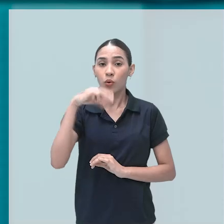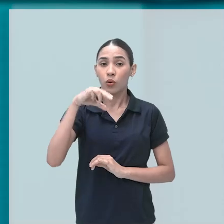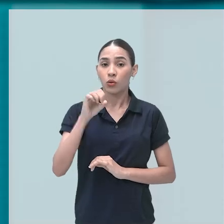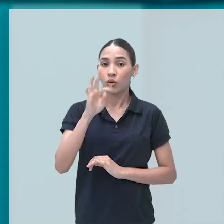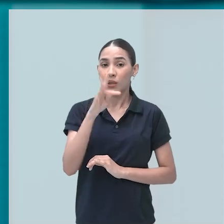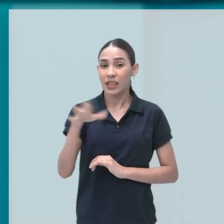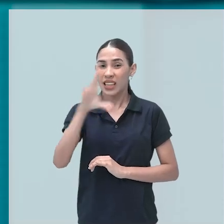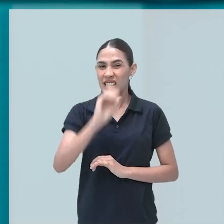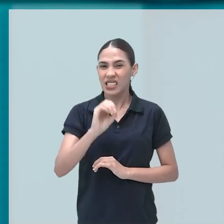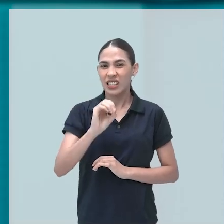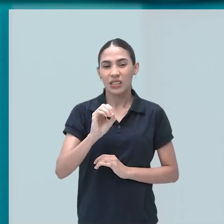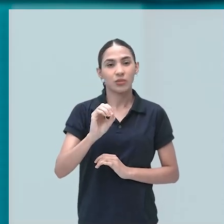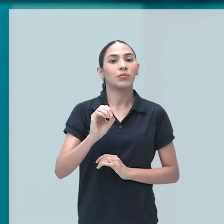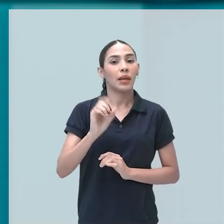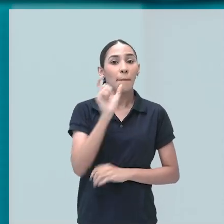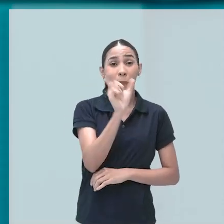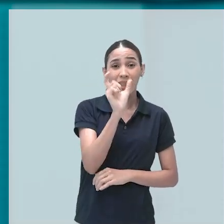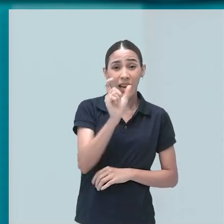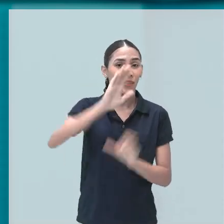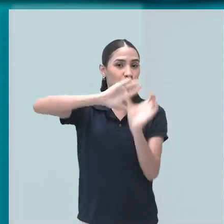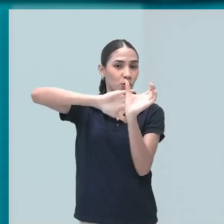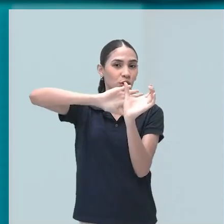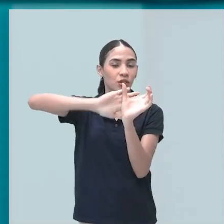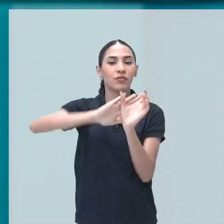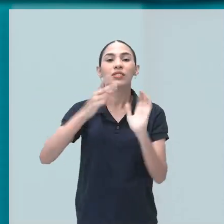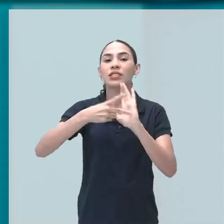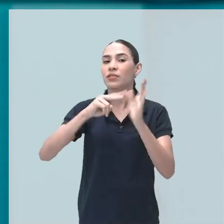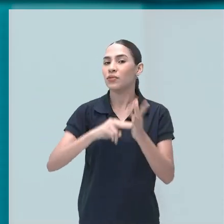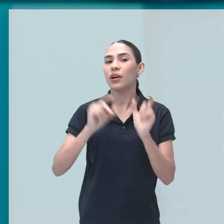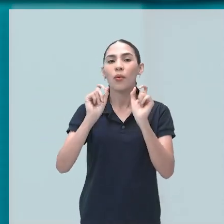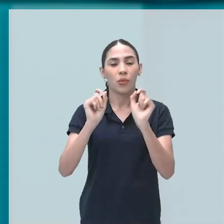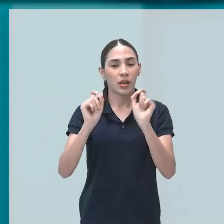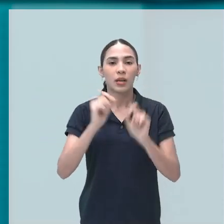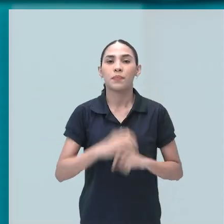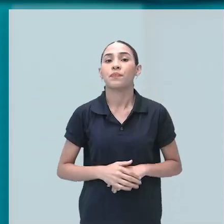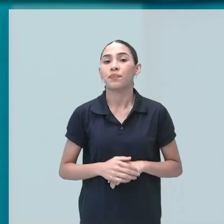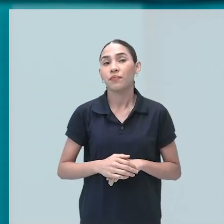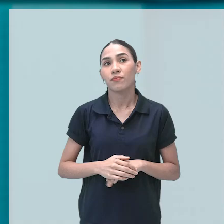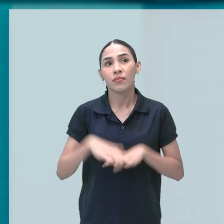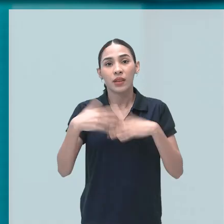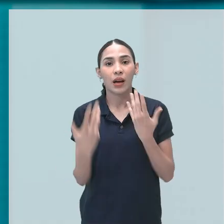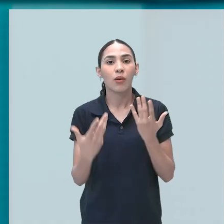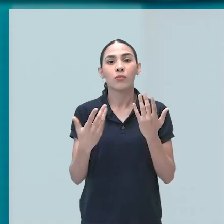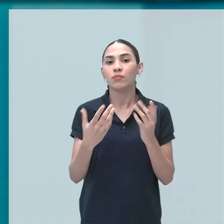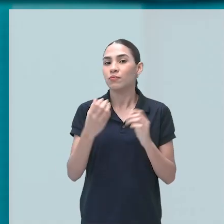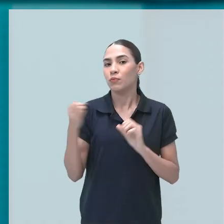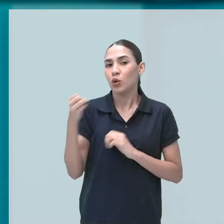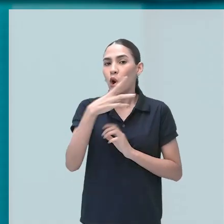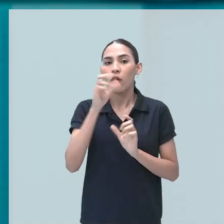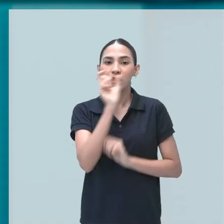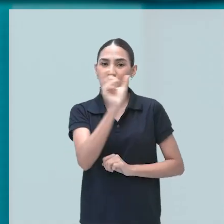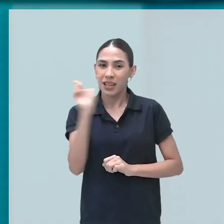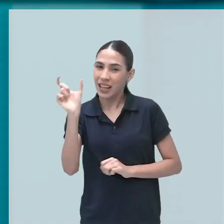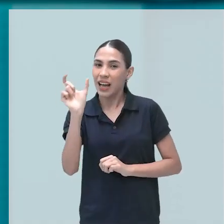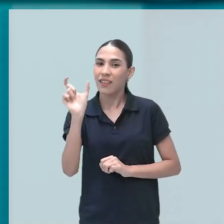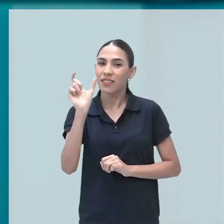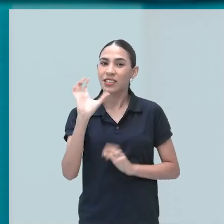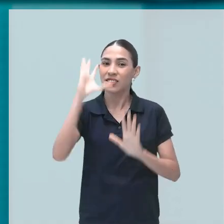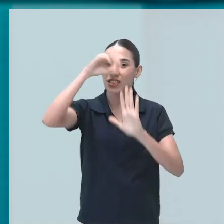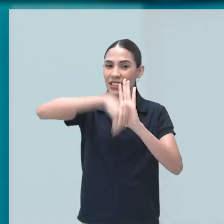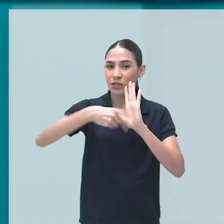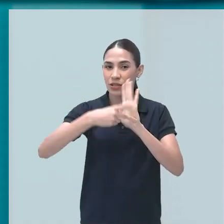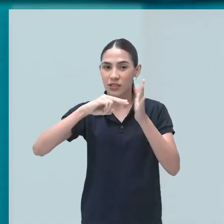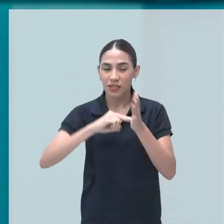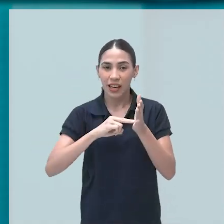referimos a sentidos conotativos, o que queremos dizer é justamente são sentidos novos, inovadores, que são atribuídos